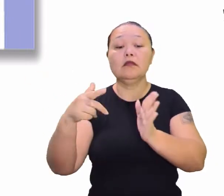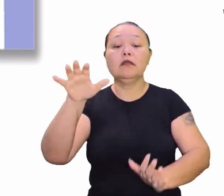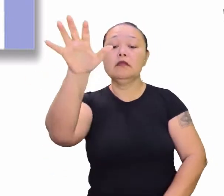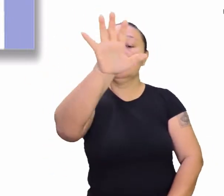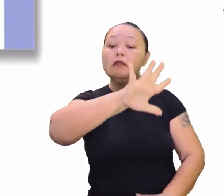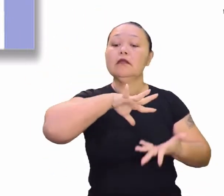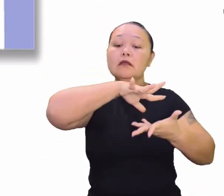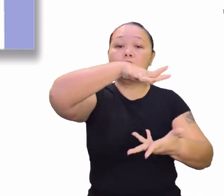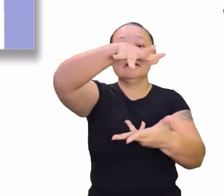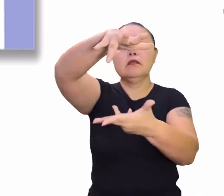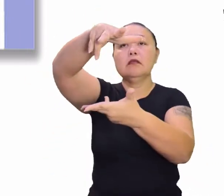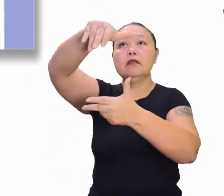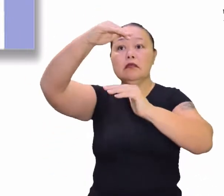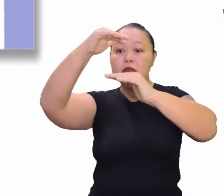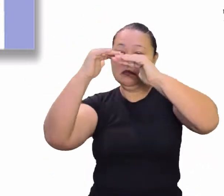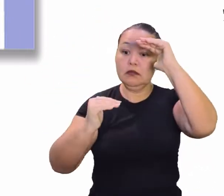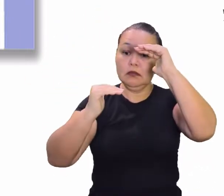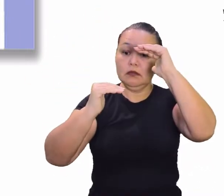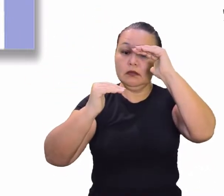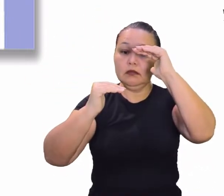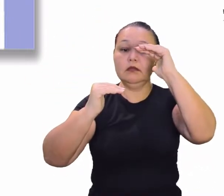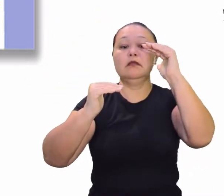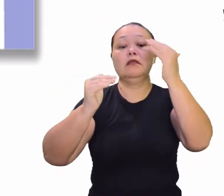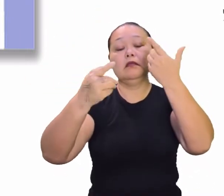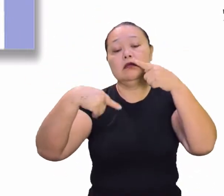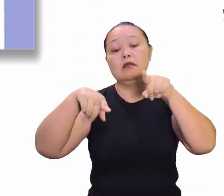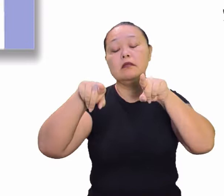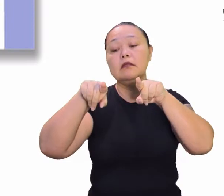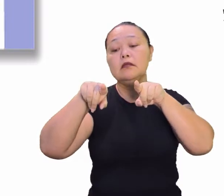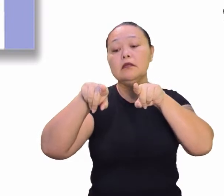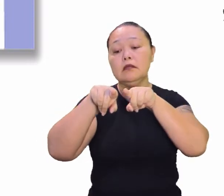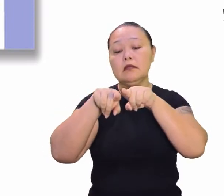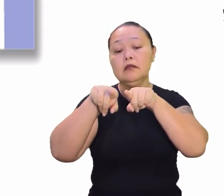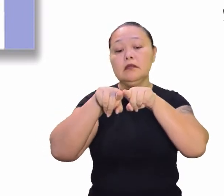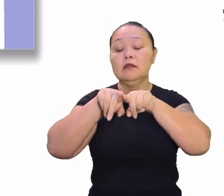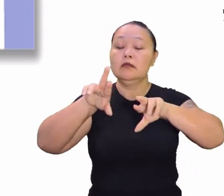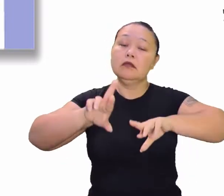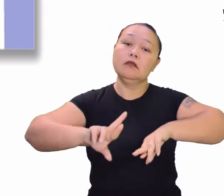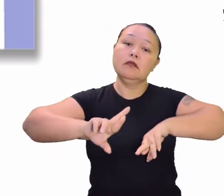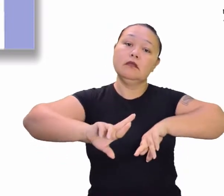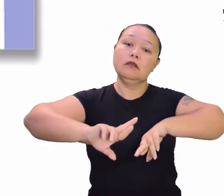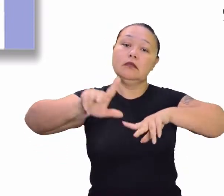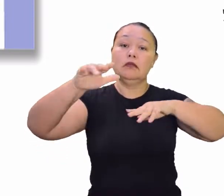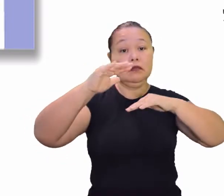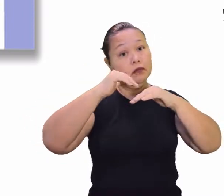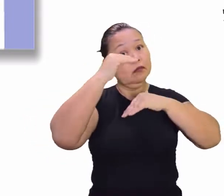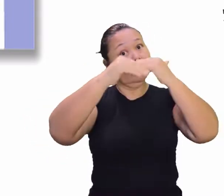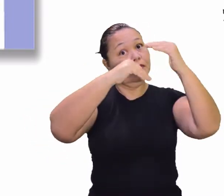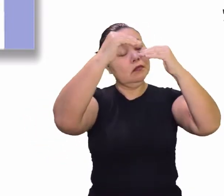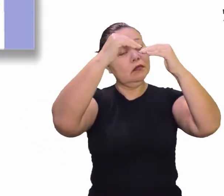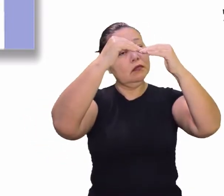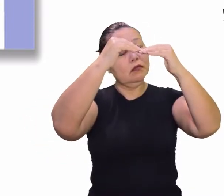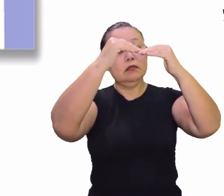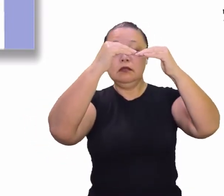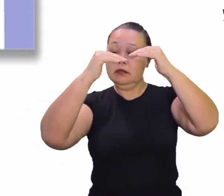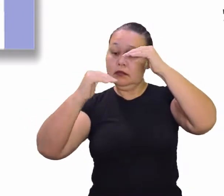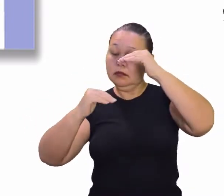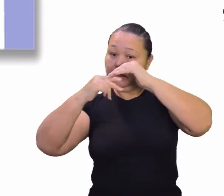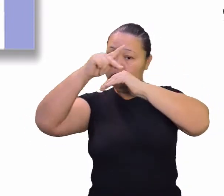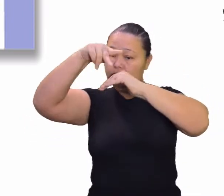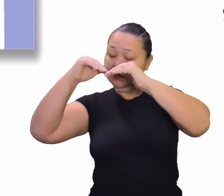do mundo mais desiguais e sobre essa diferença de desenvolvimento